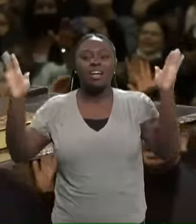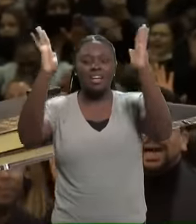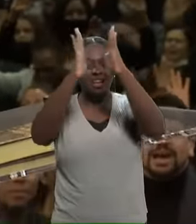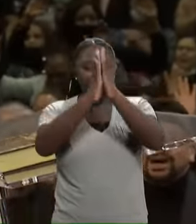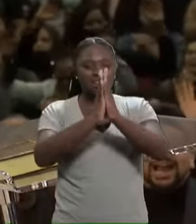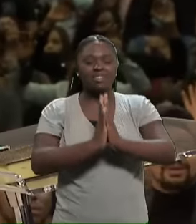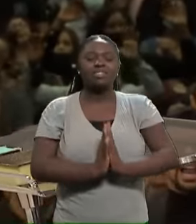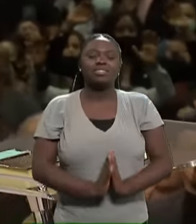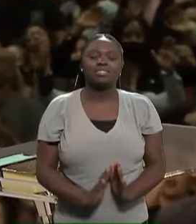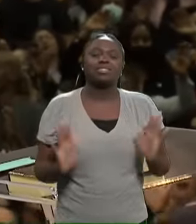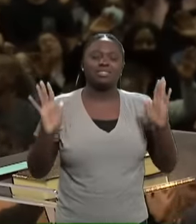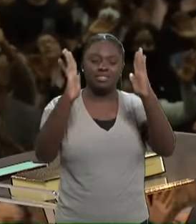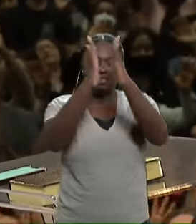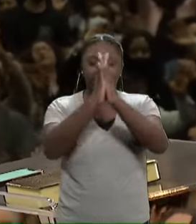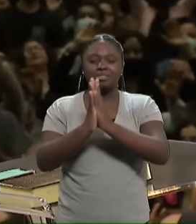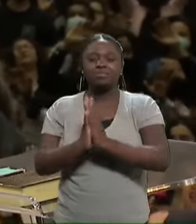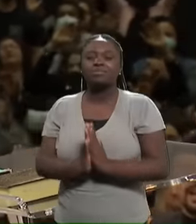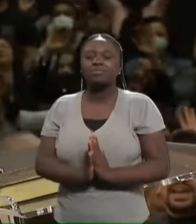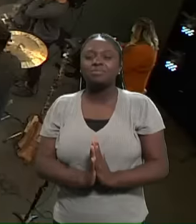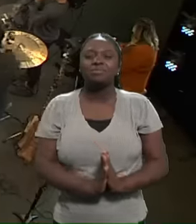adora.